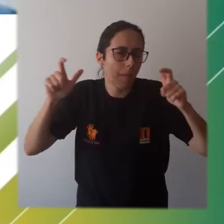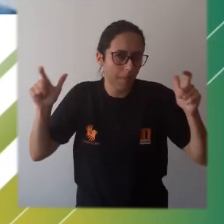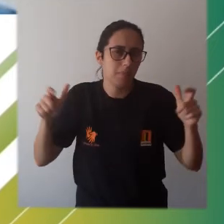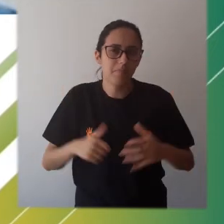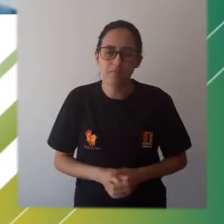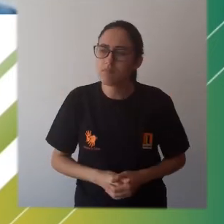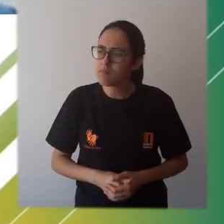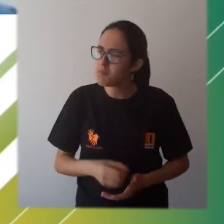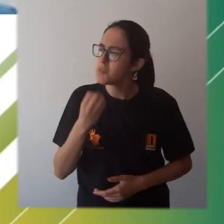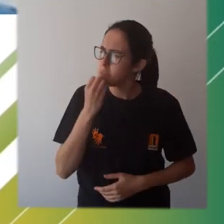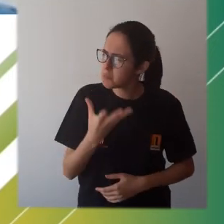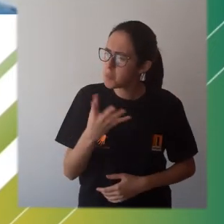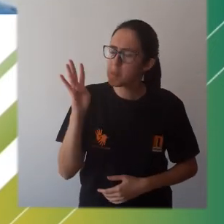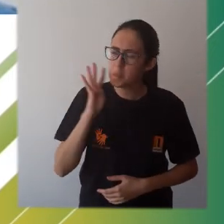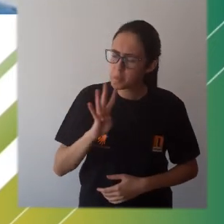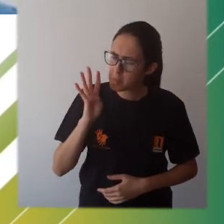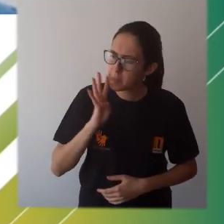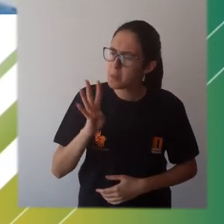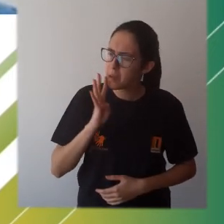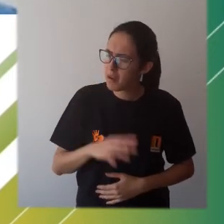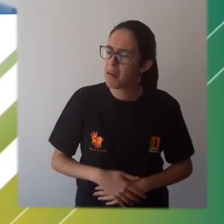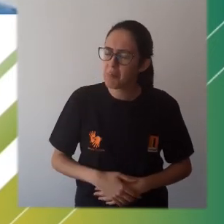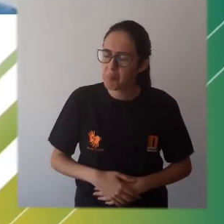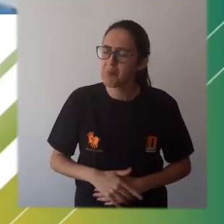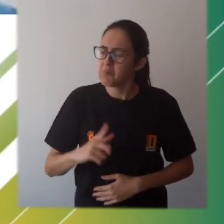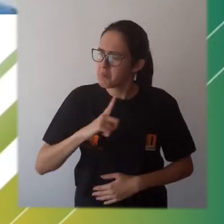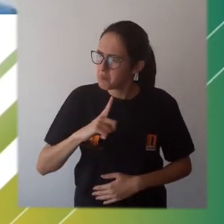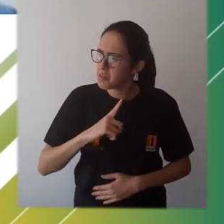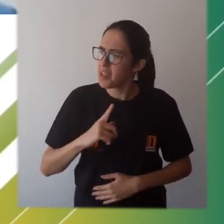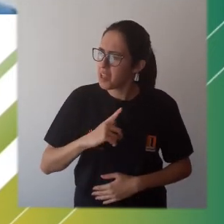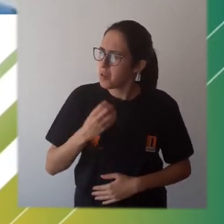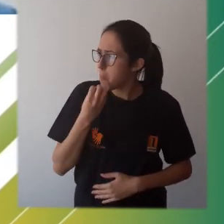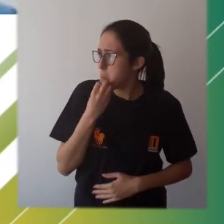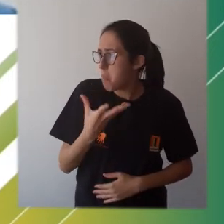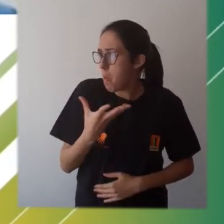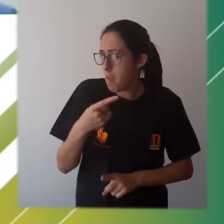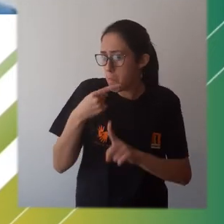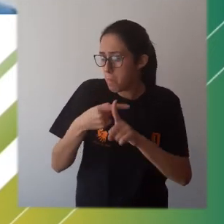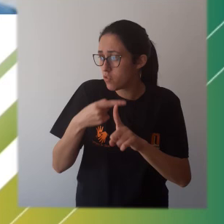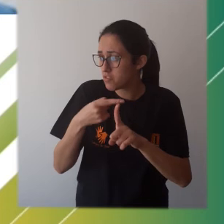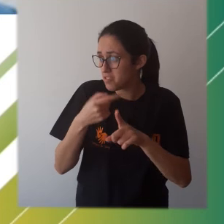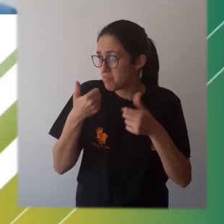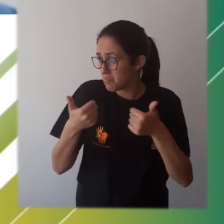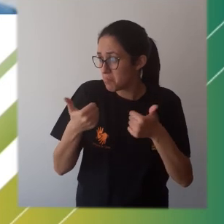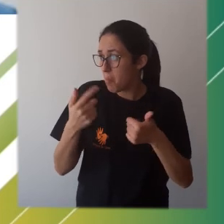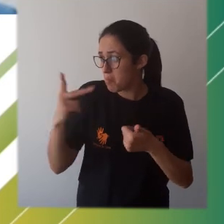paralímpicos. Muito bom, Cristiano. Até a gente tem aí como exemplo de resultado positivo